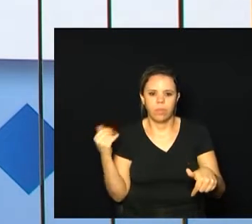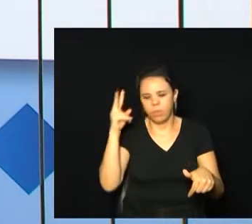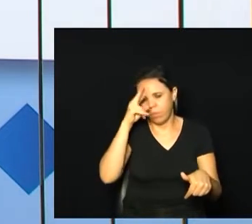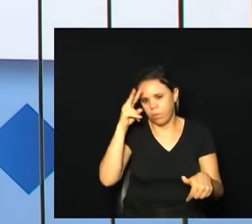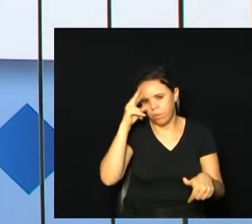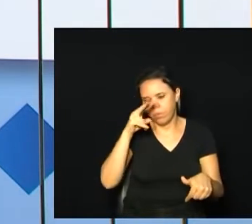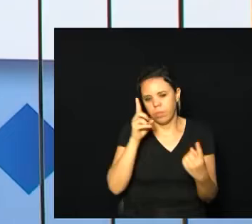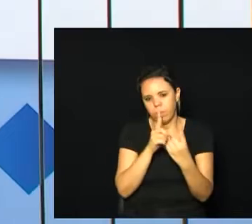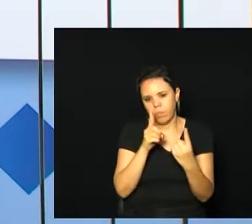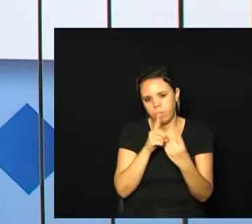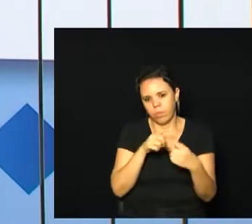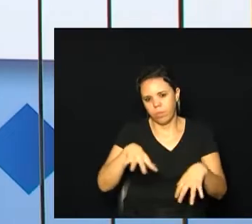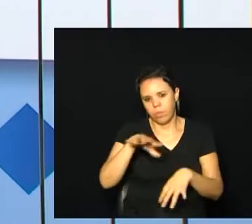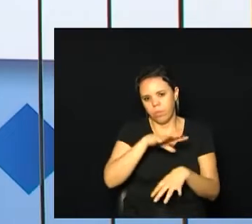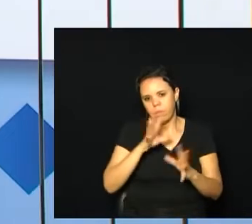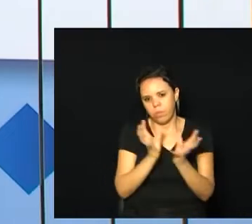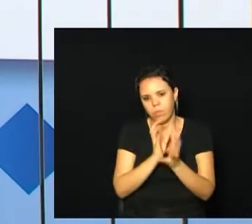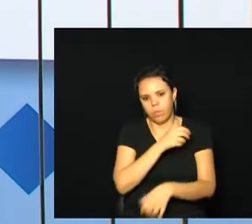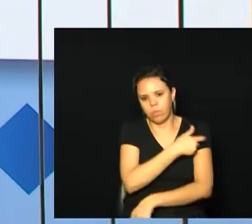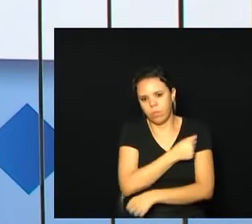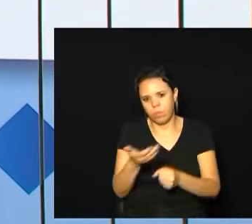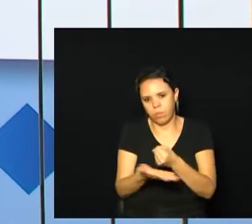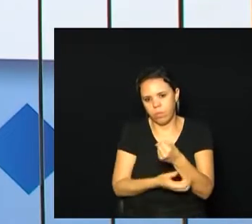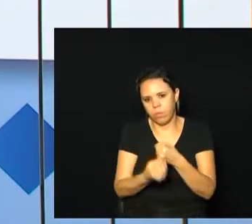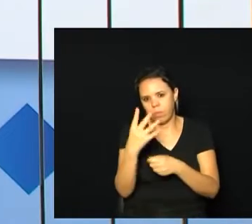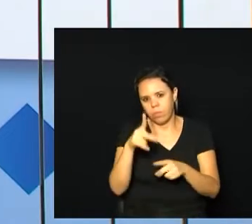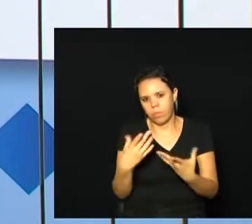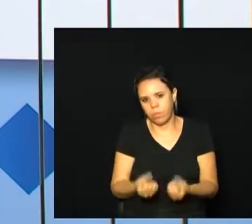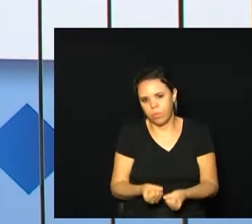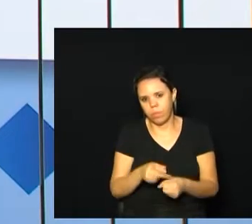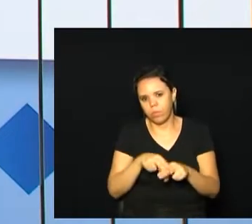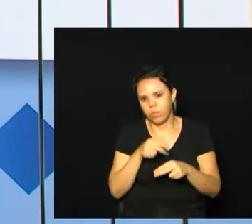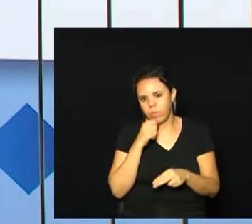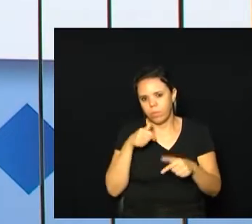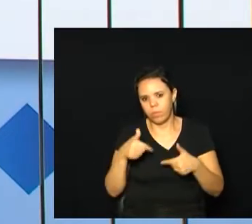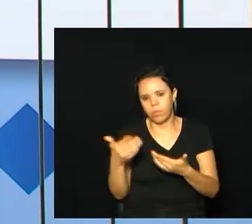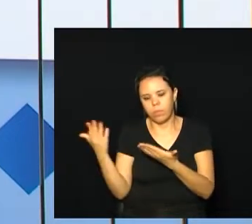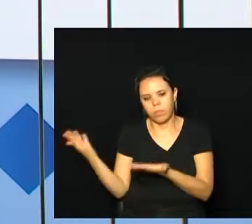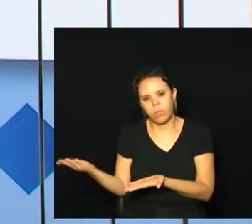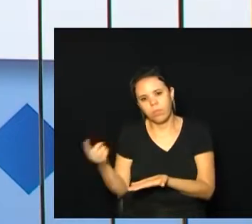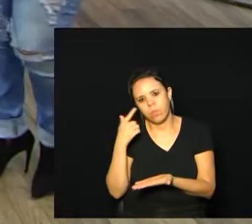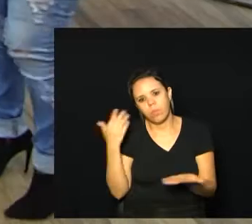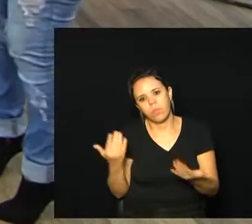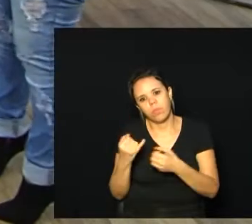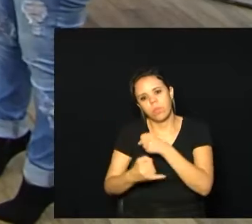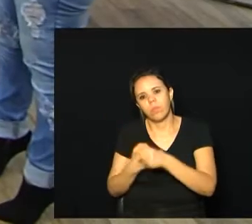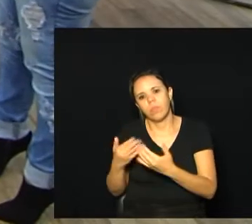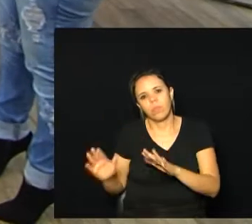que a cobertura vacinal desse público em Campinas é baixa e, por isso, essa ação, e a gente agora abre o